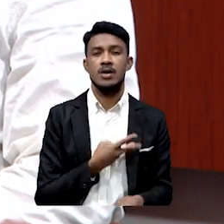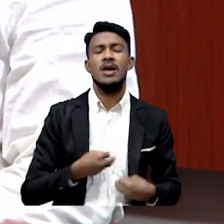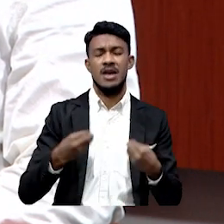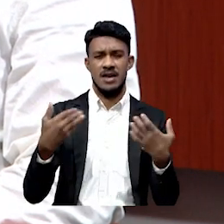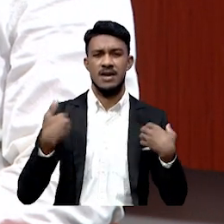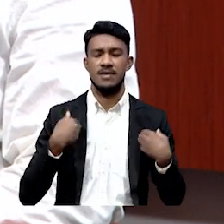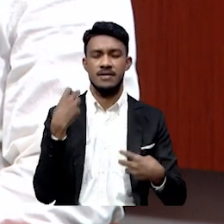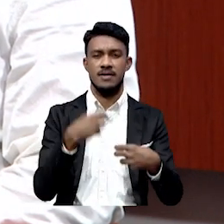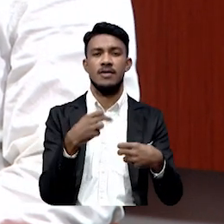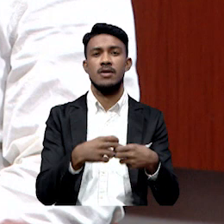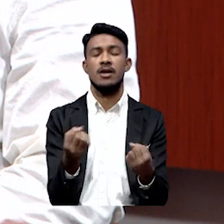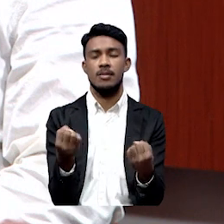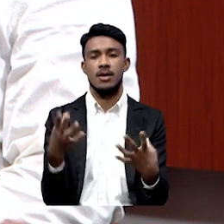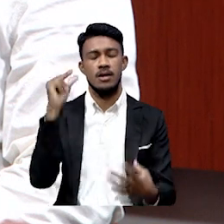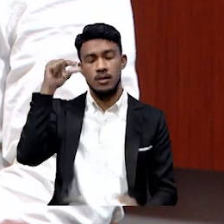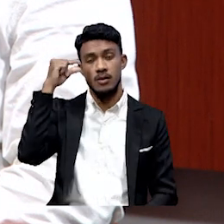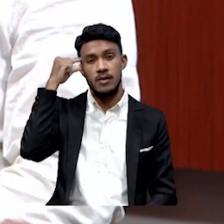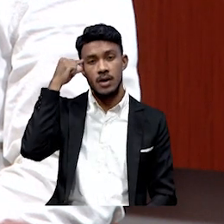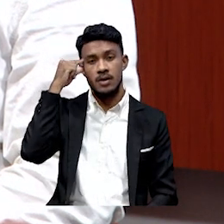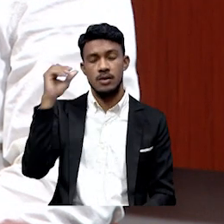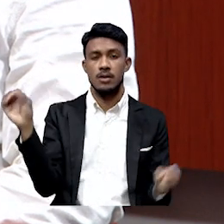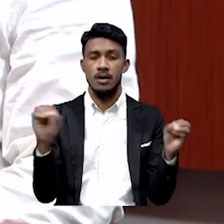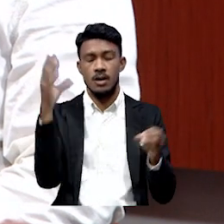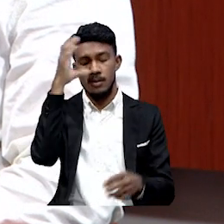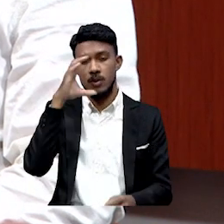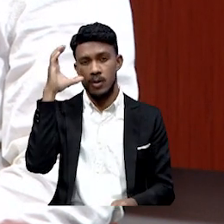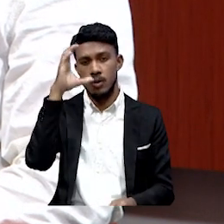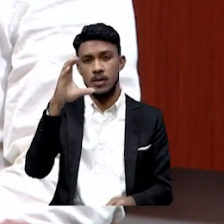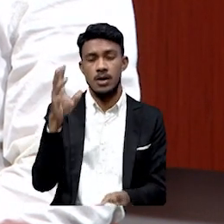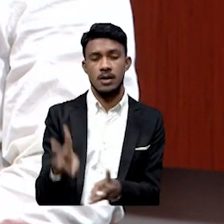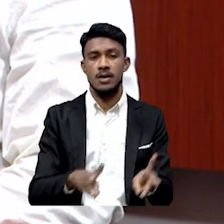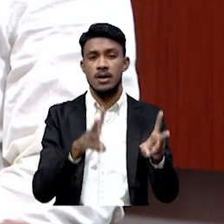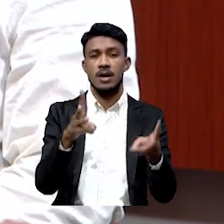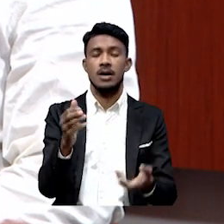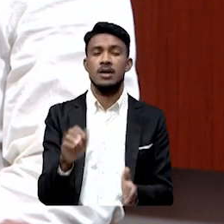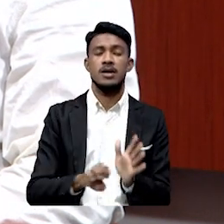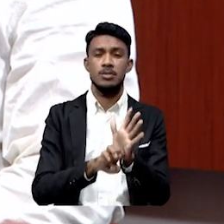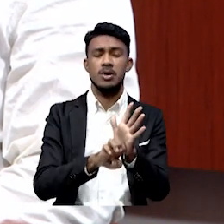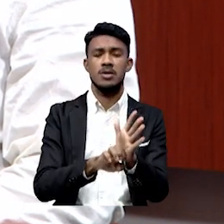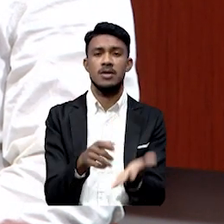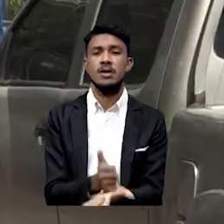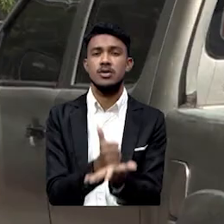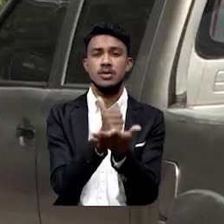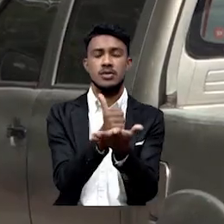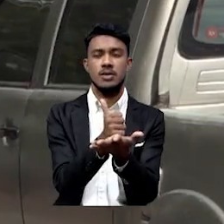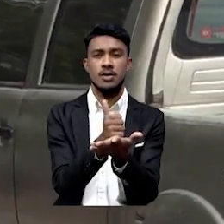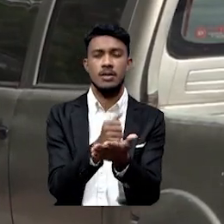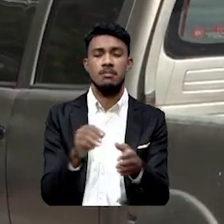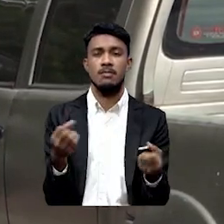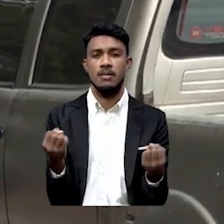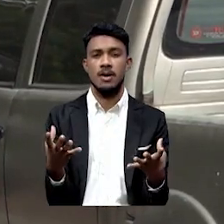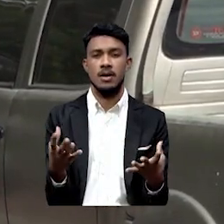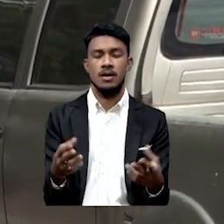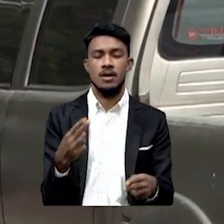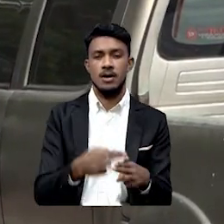be governo labuka dalang atau azuda uiwain. Celestino